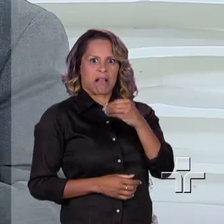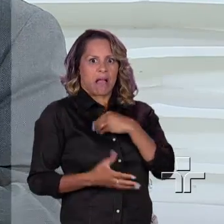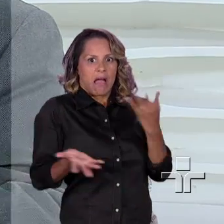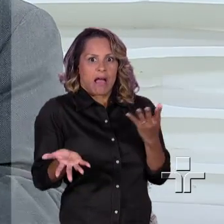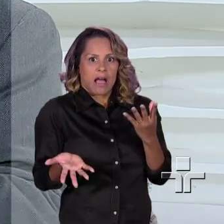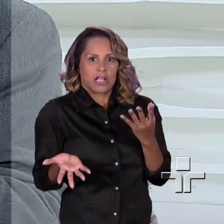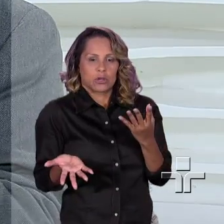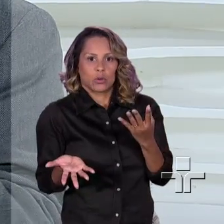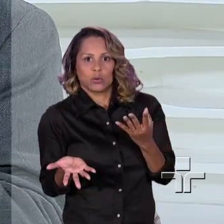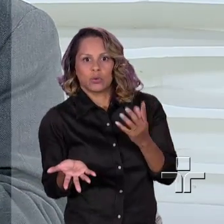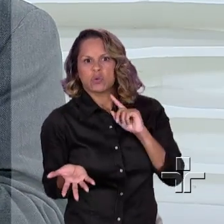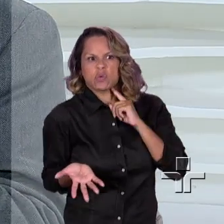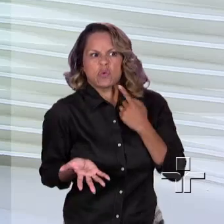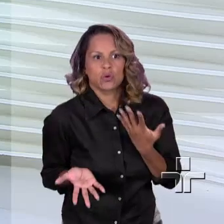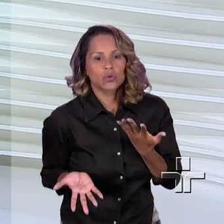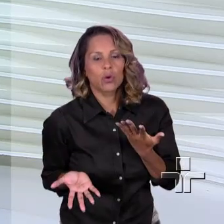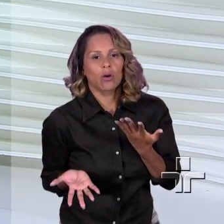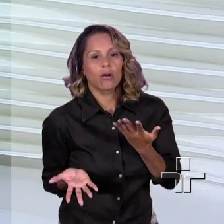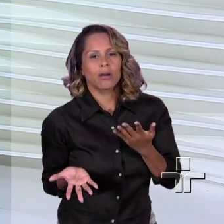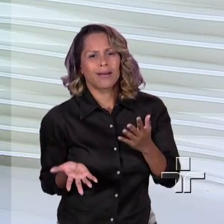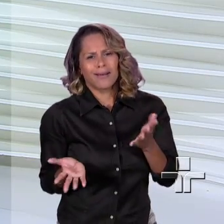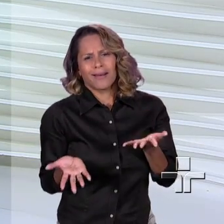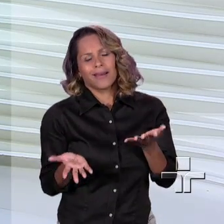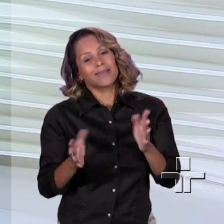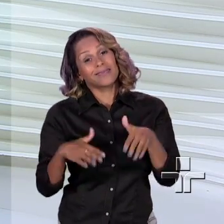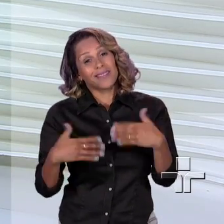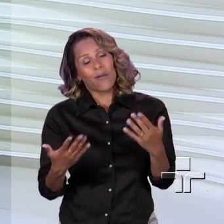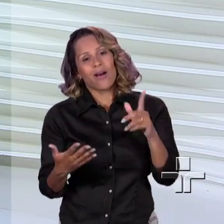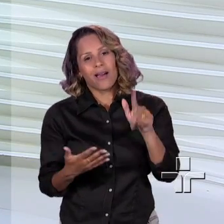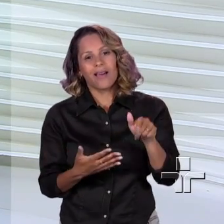estão fazendo uma aliança com